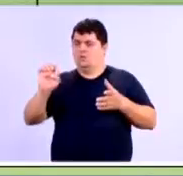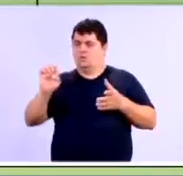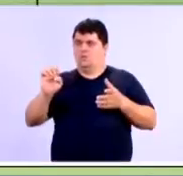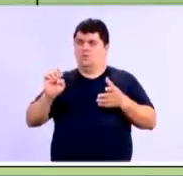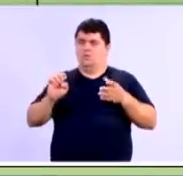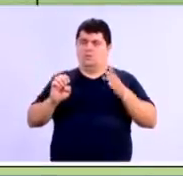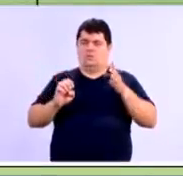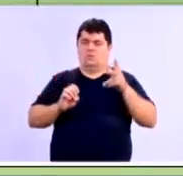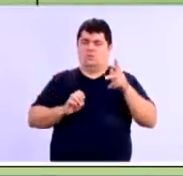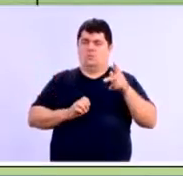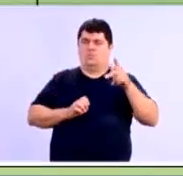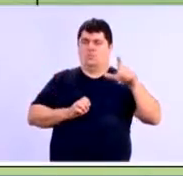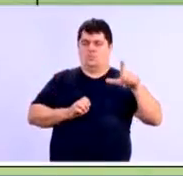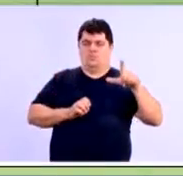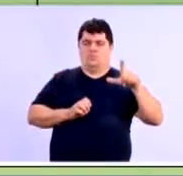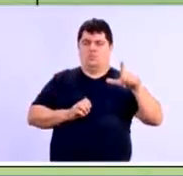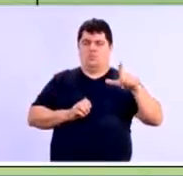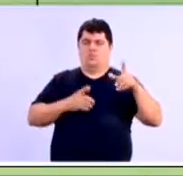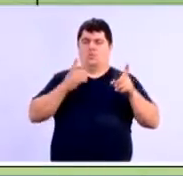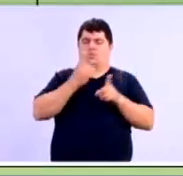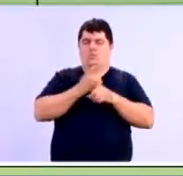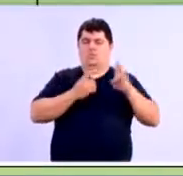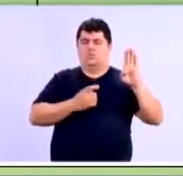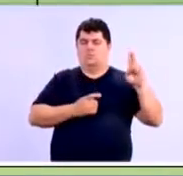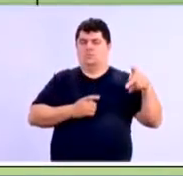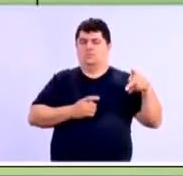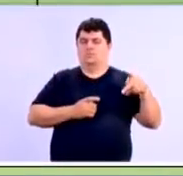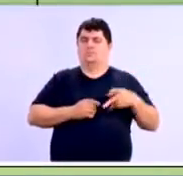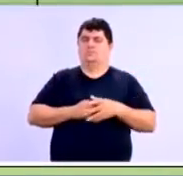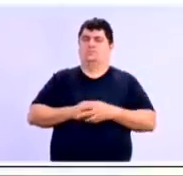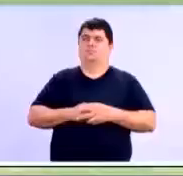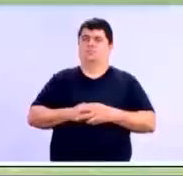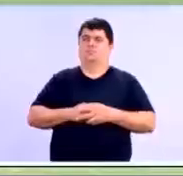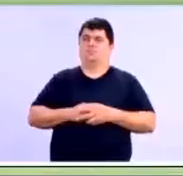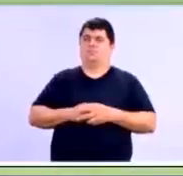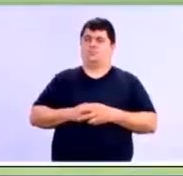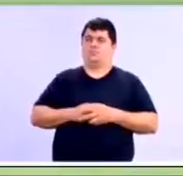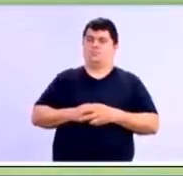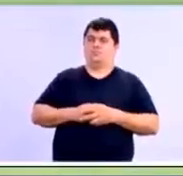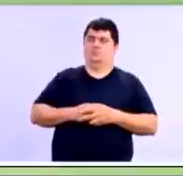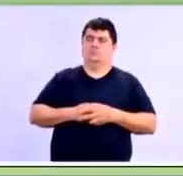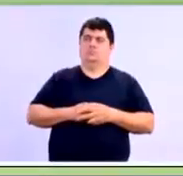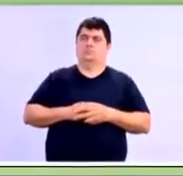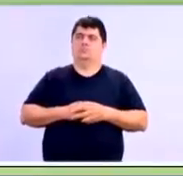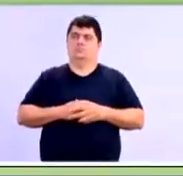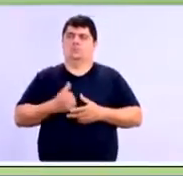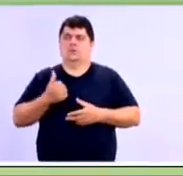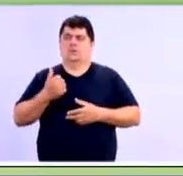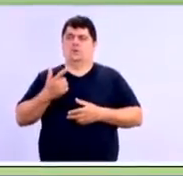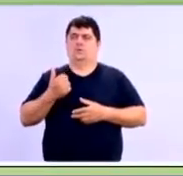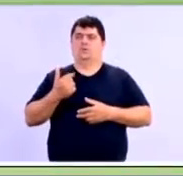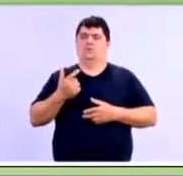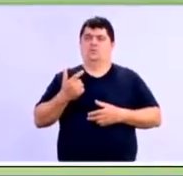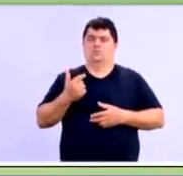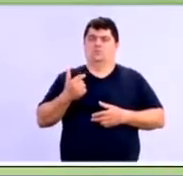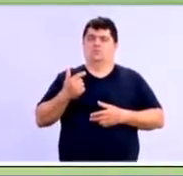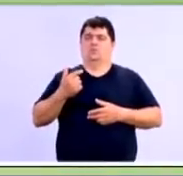o patrimônio líquido? O patrimônio líquido eu vou achar no balanço patrimonial. Então o lucro líquido, que a gente já olhou ali em cima, está aqui o lucro